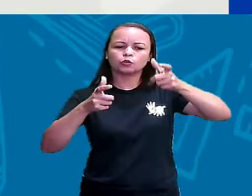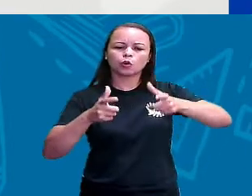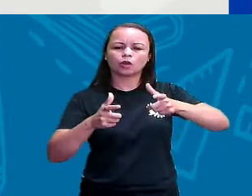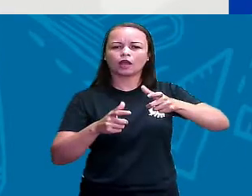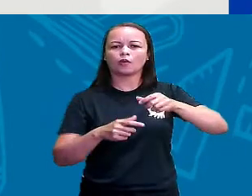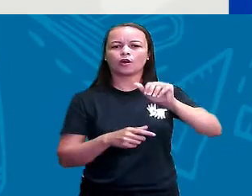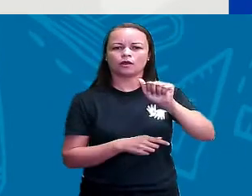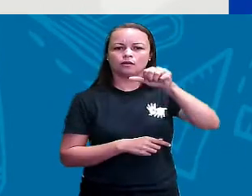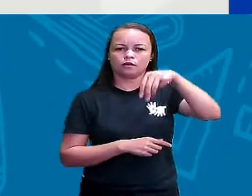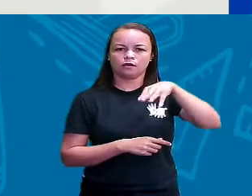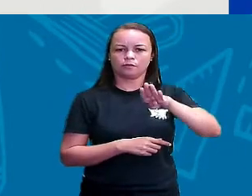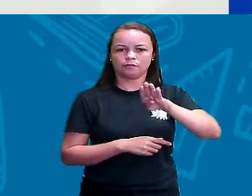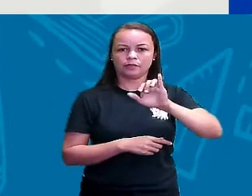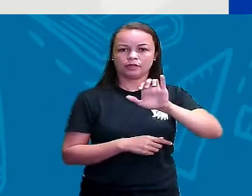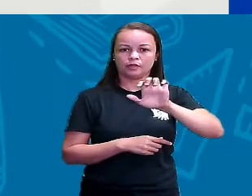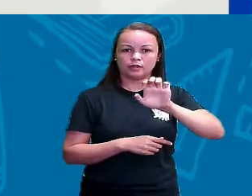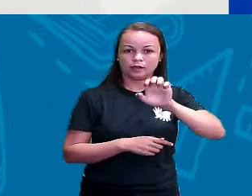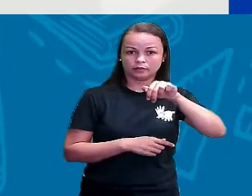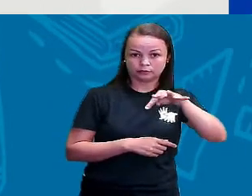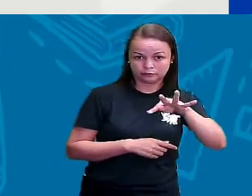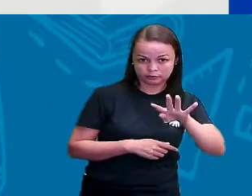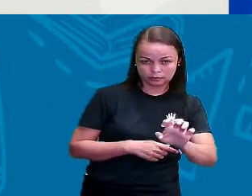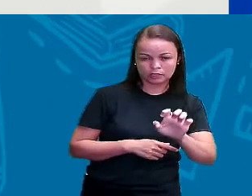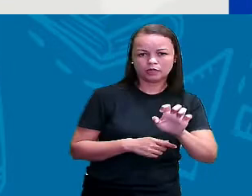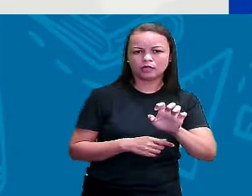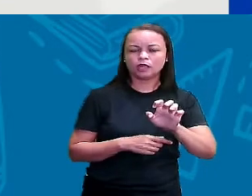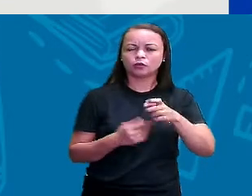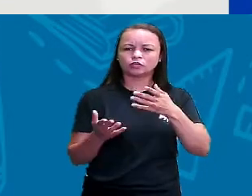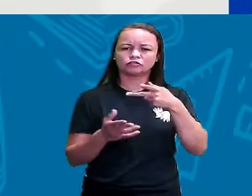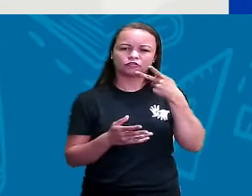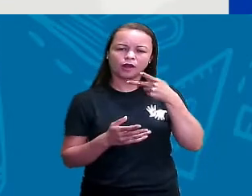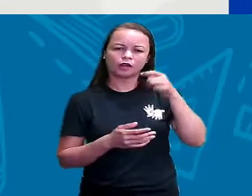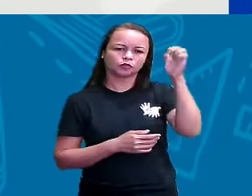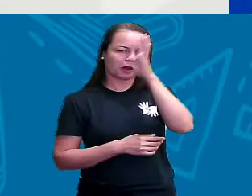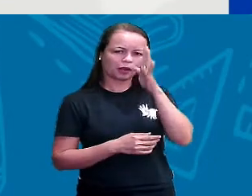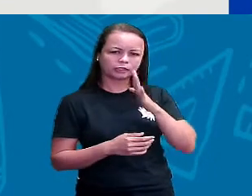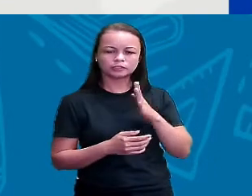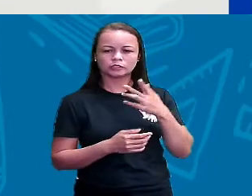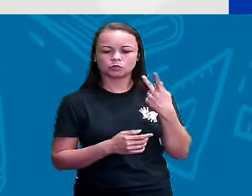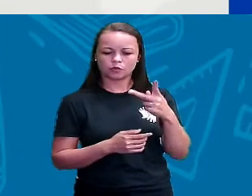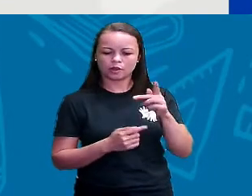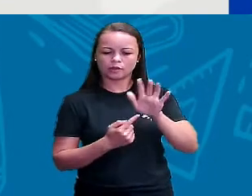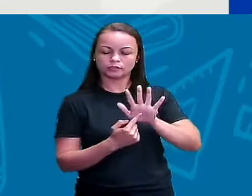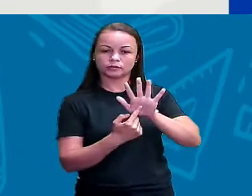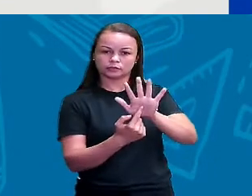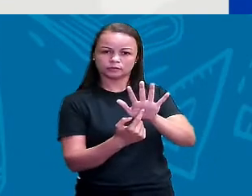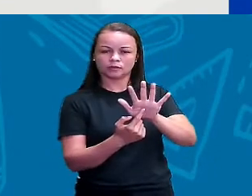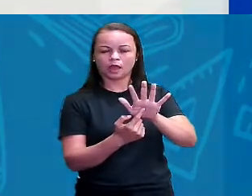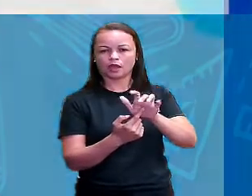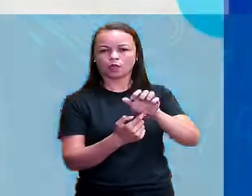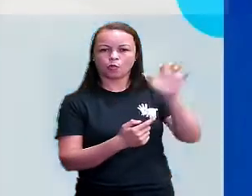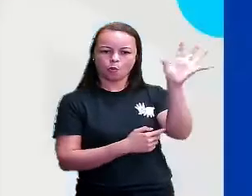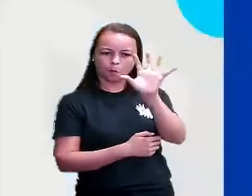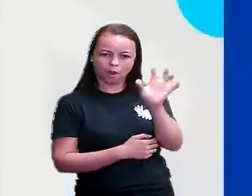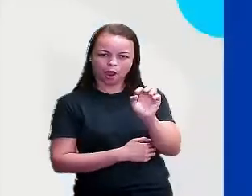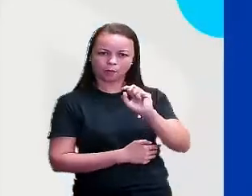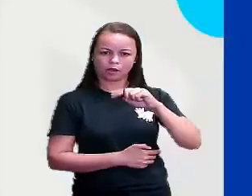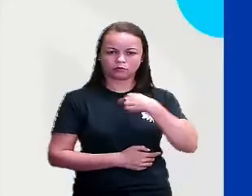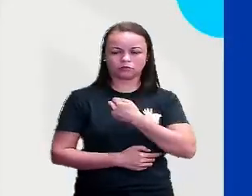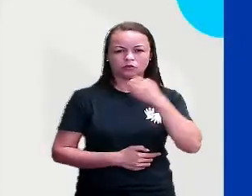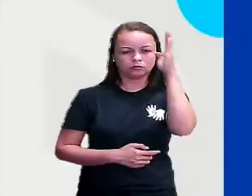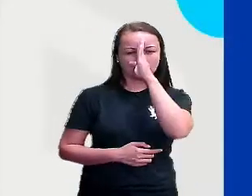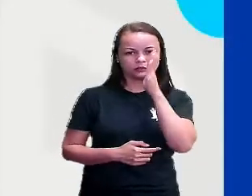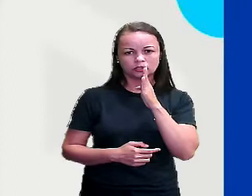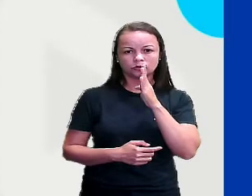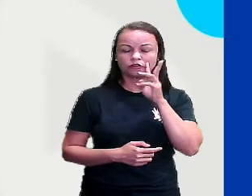do nosso Brasil, né? E como a gente consegue ver aí na tela, projetado na imagem, o mapa do nosso Brasil, a gente vai ver que aqui